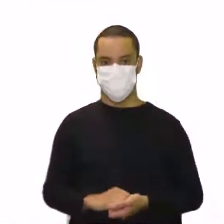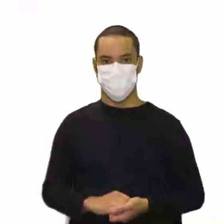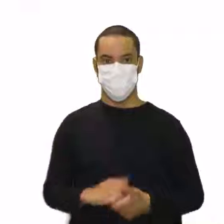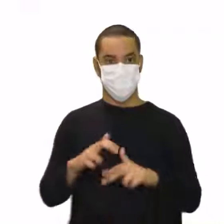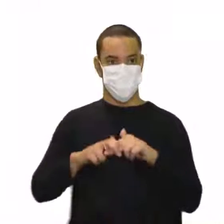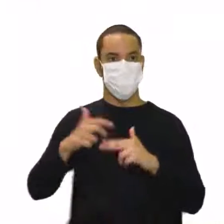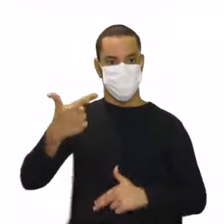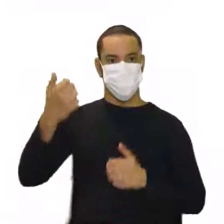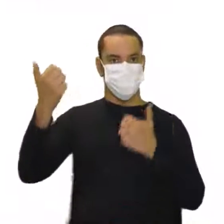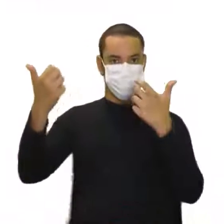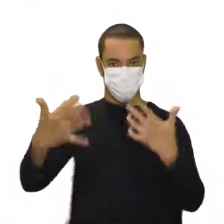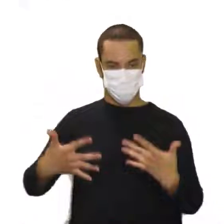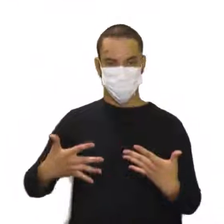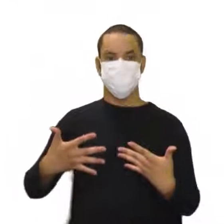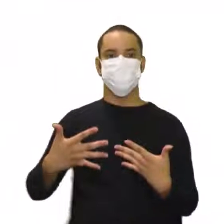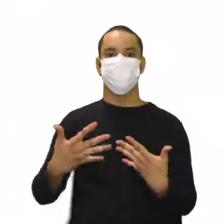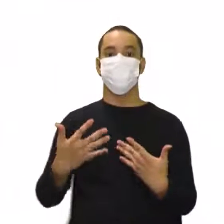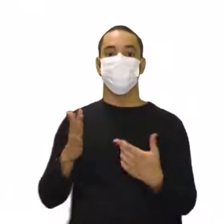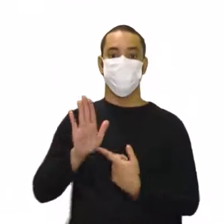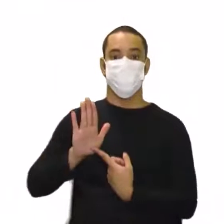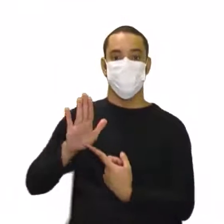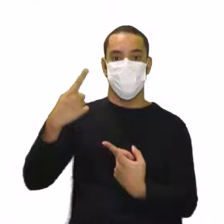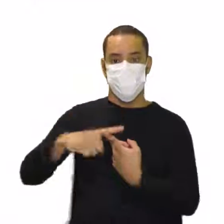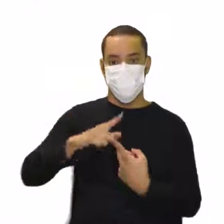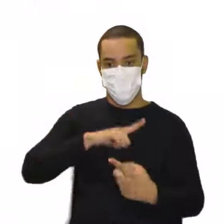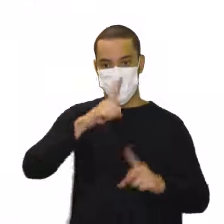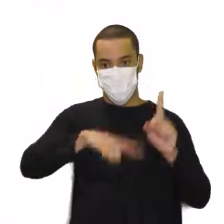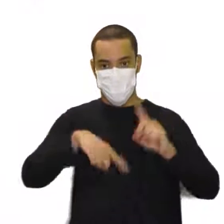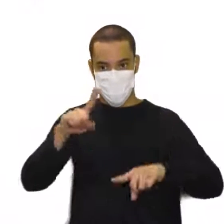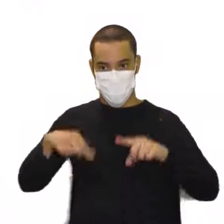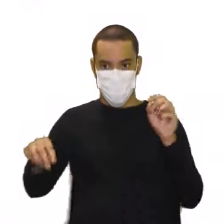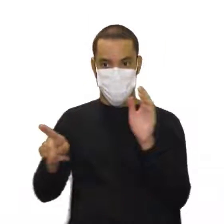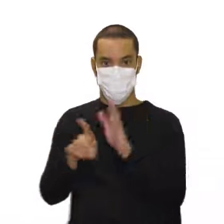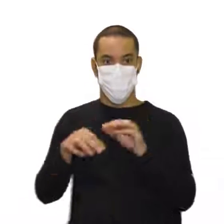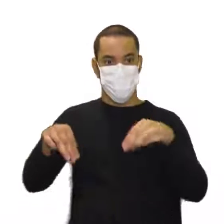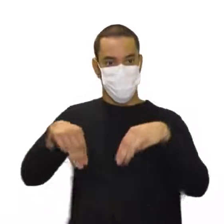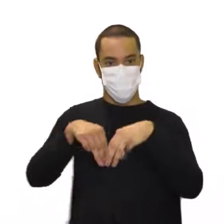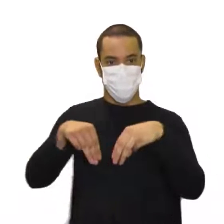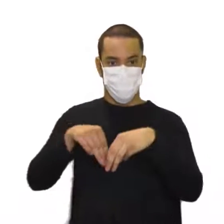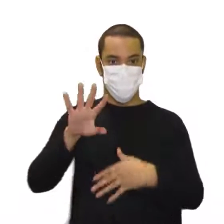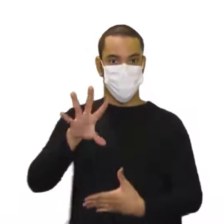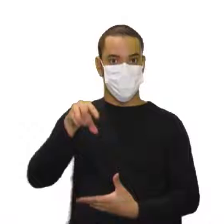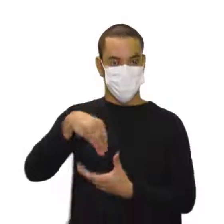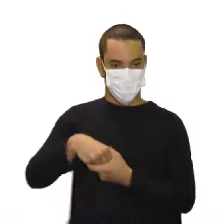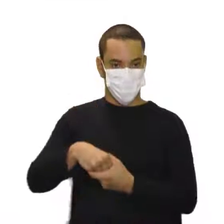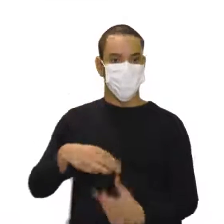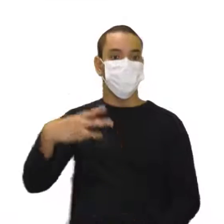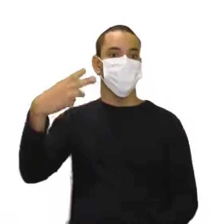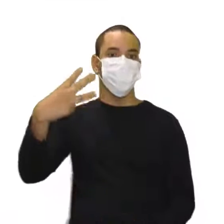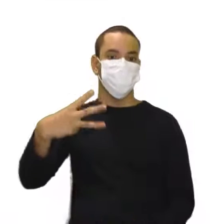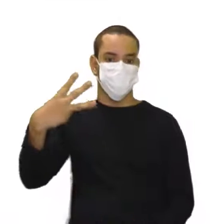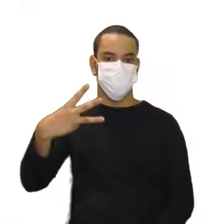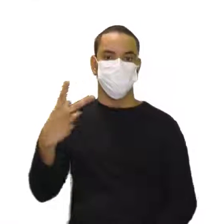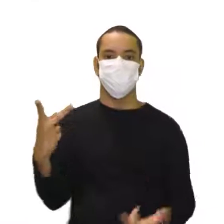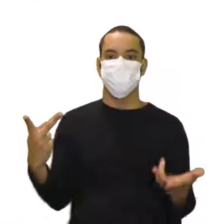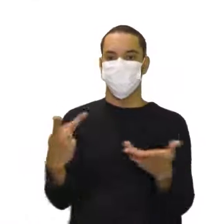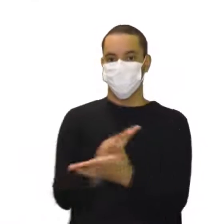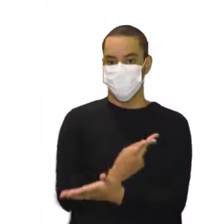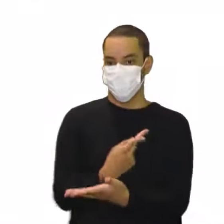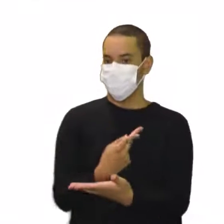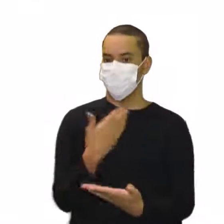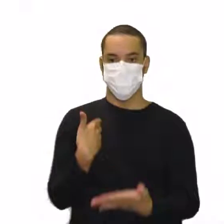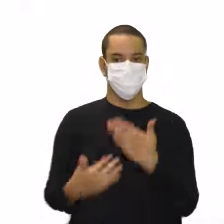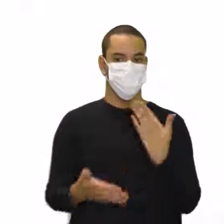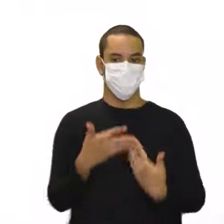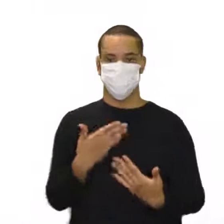segunda fala isso, né? A corrente elétrica aparece porque varia o fluxo magnético na espira. E 3, a intensidade da corrente elétrica